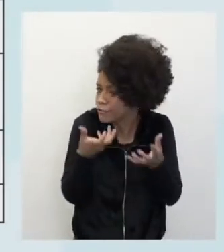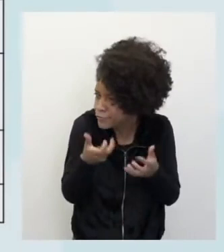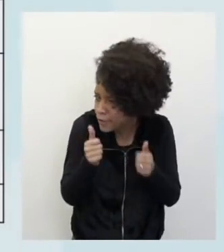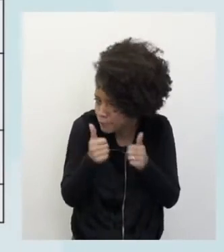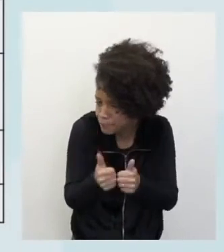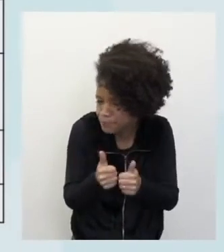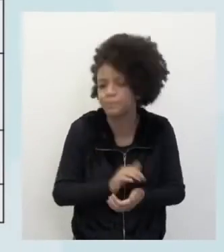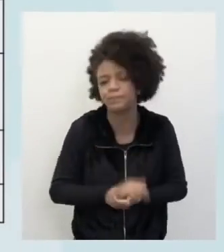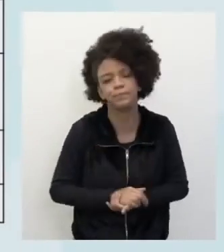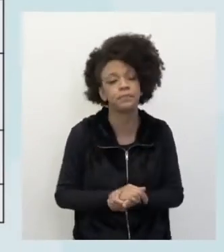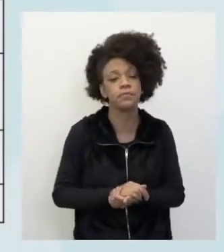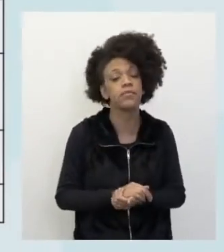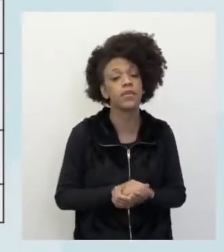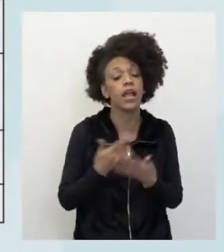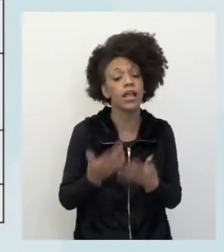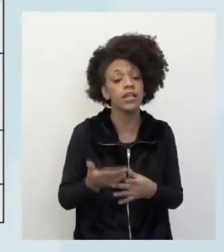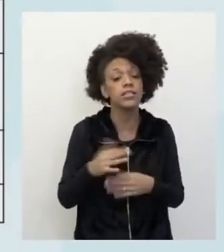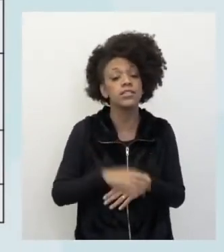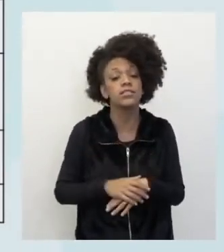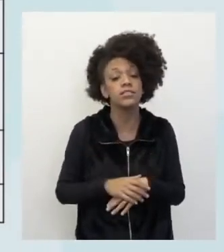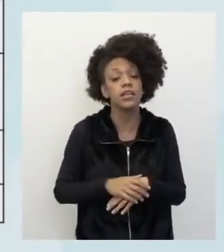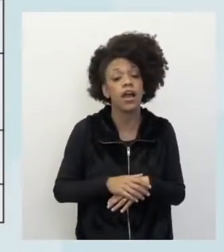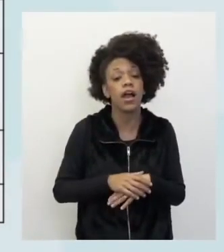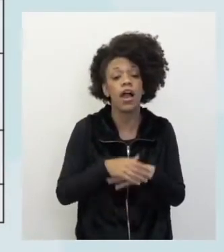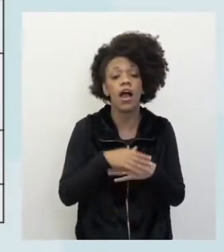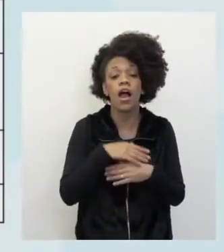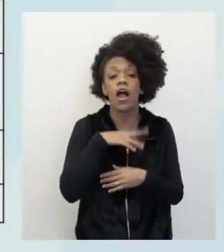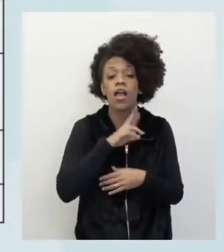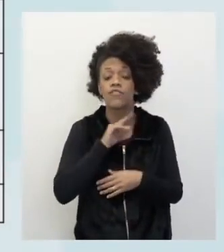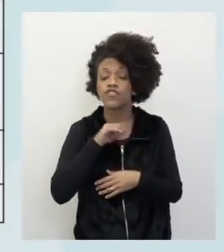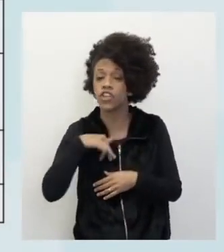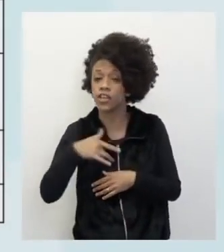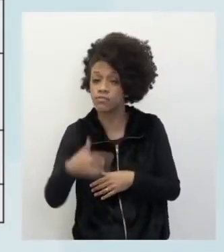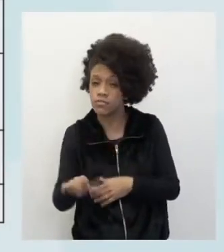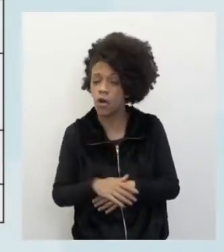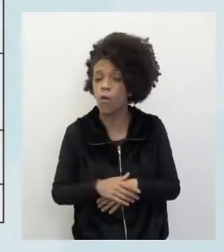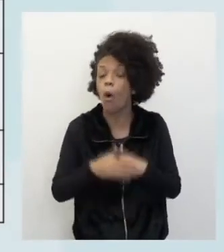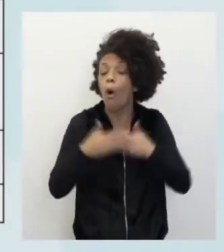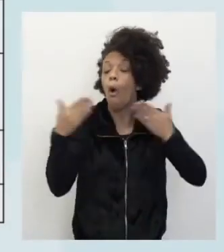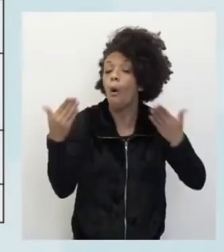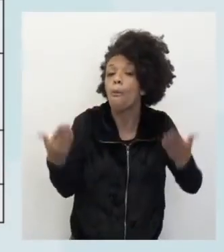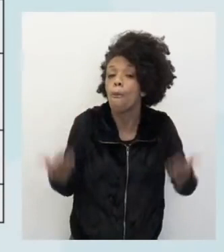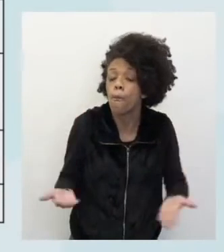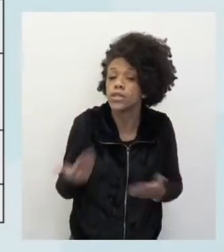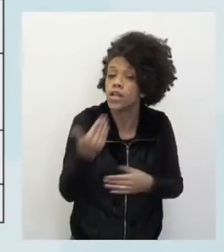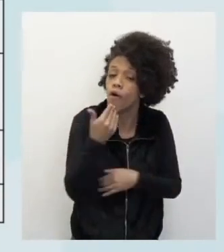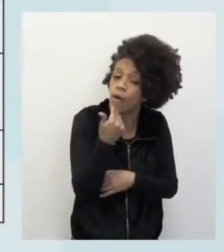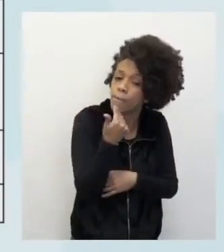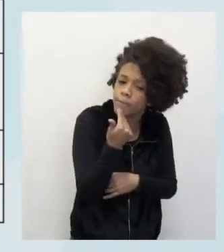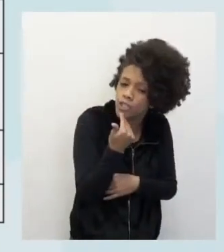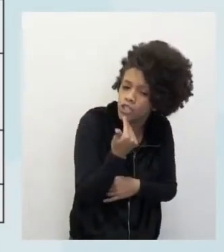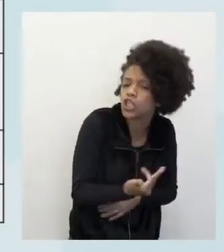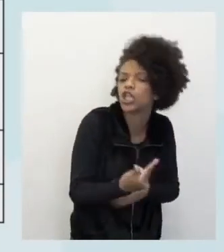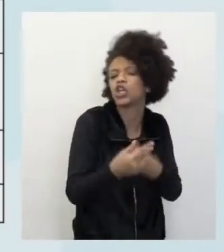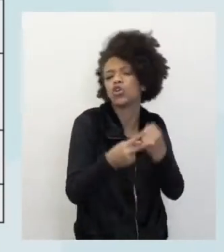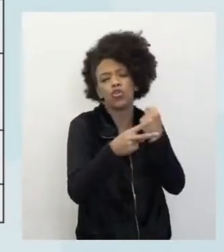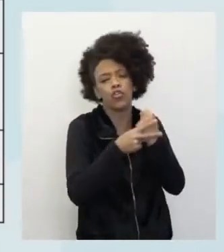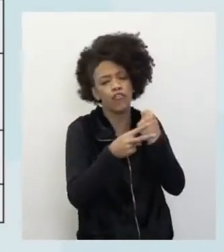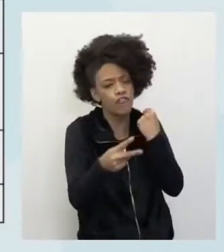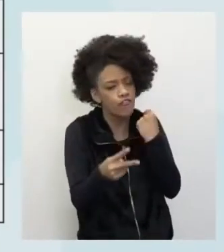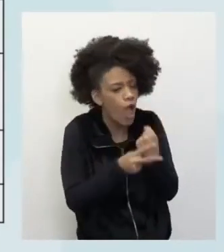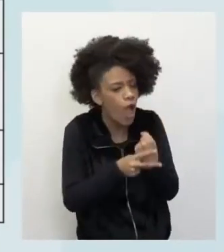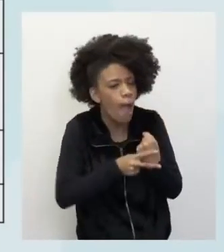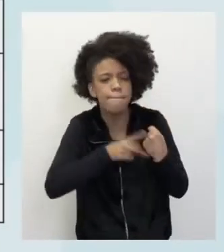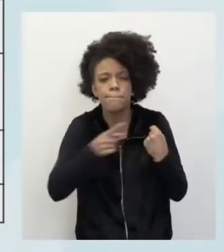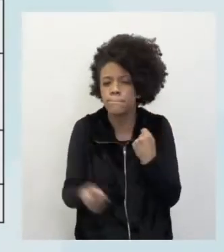Isso. E a reivindicação? Reivindicação é quando eles vão pedir, geralmente com verbos no